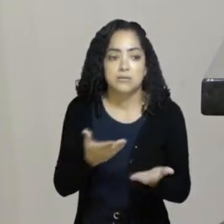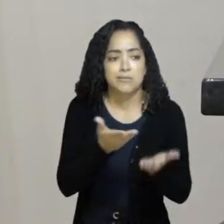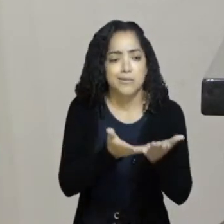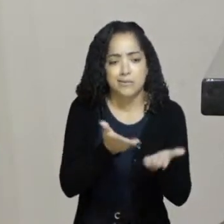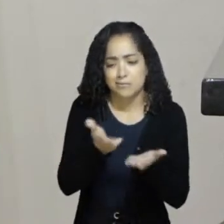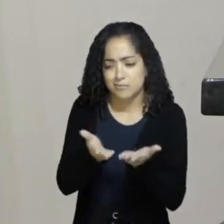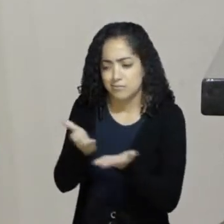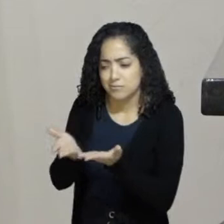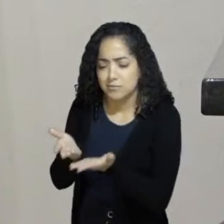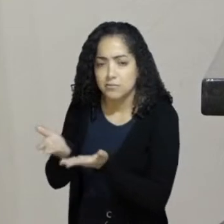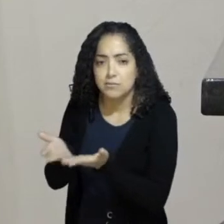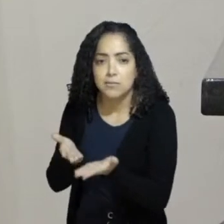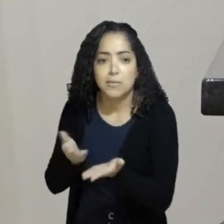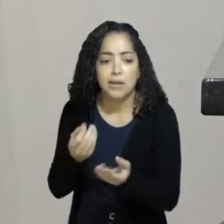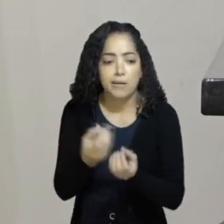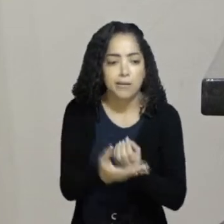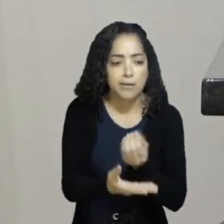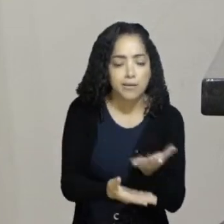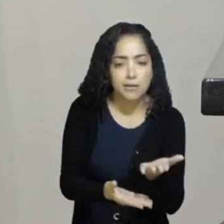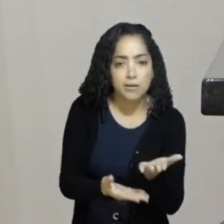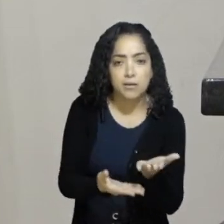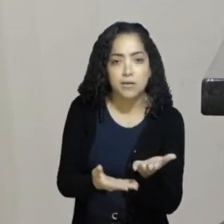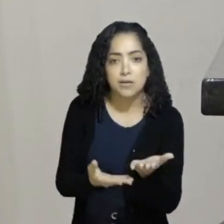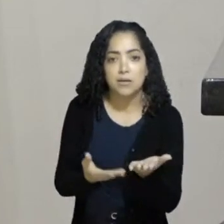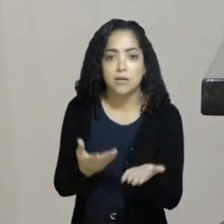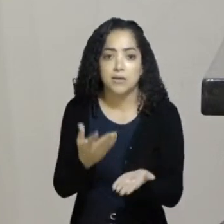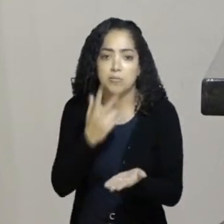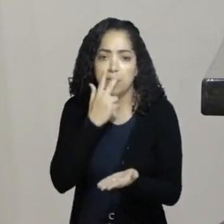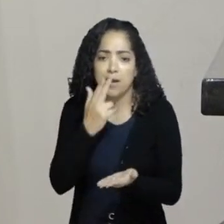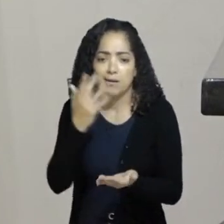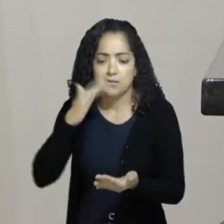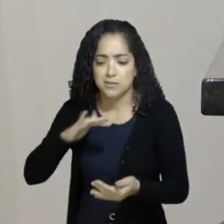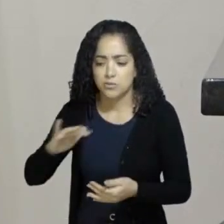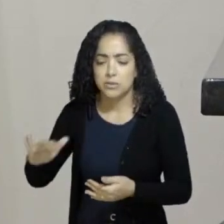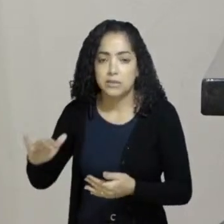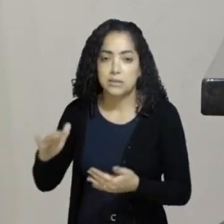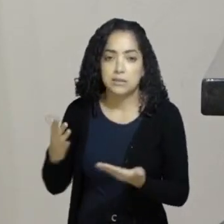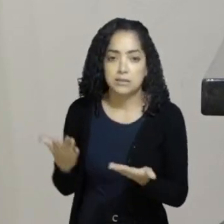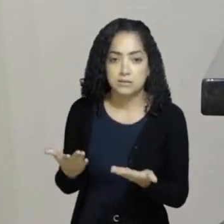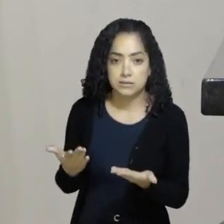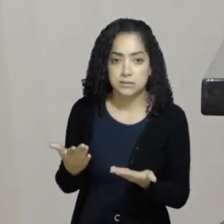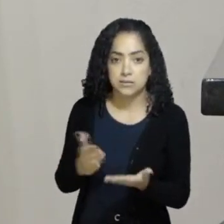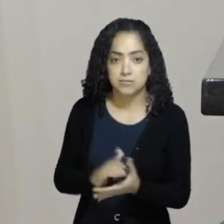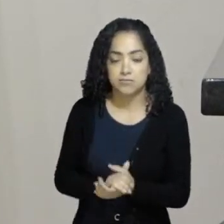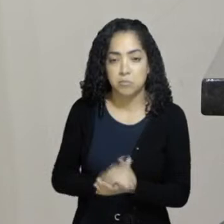vagabundo como se fossem crianças mimadas inocentes